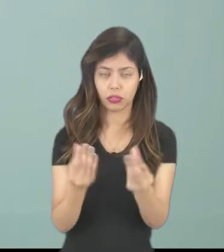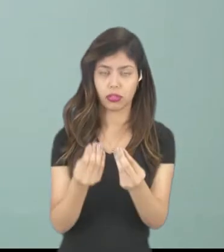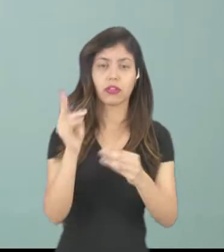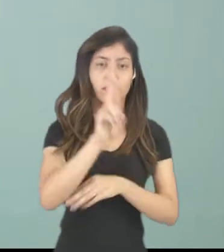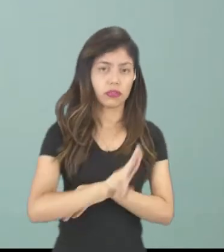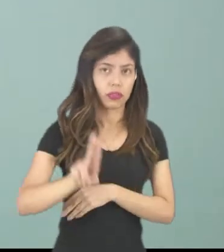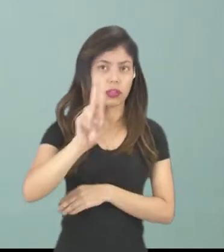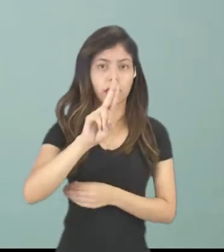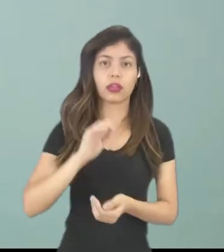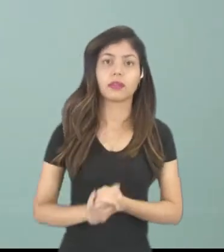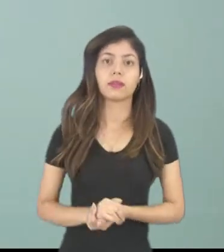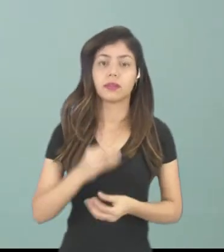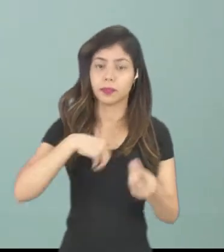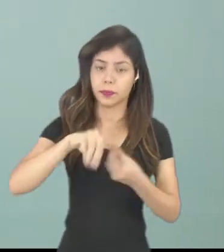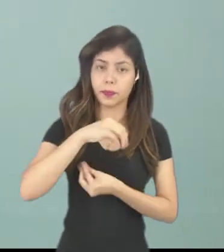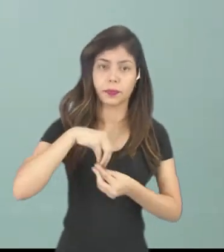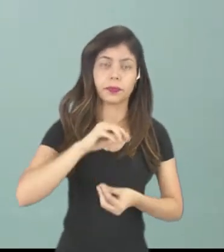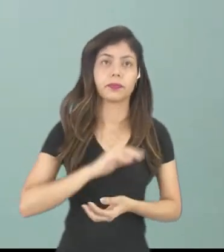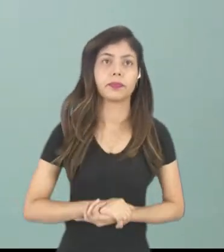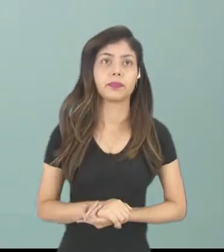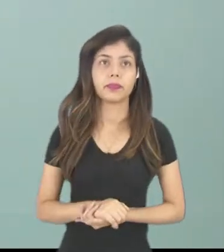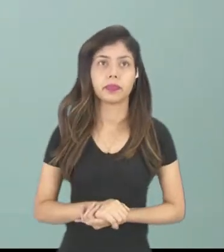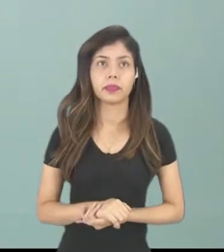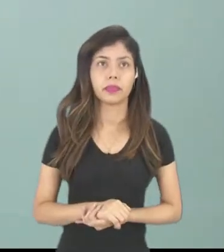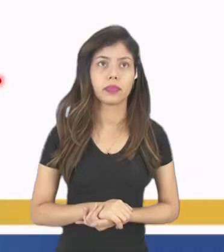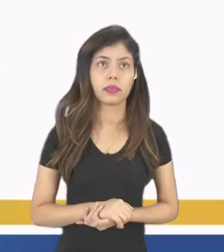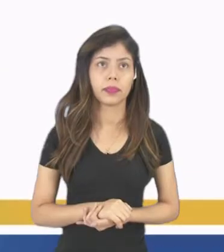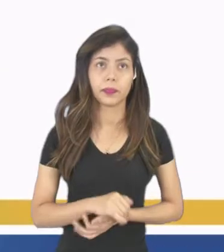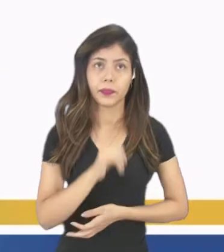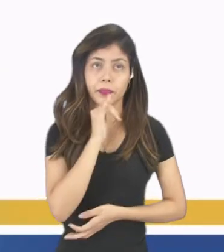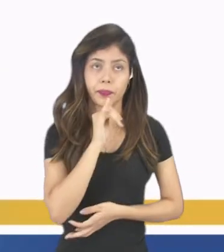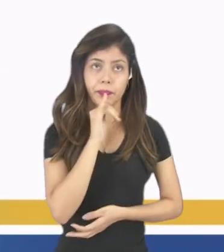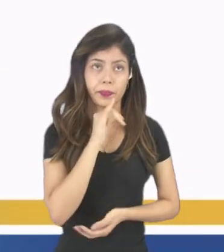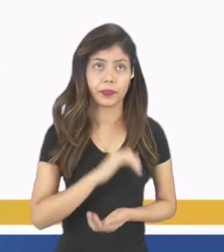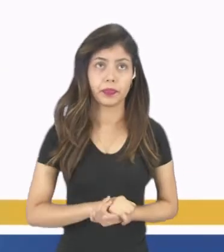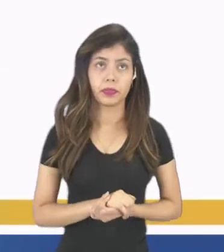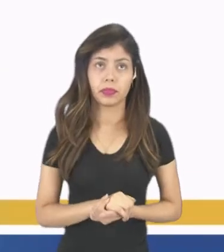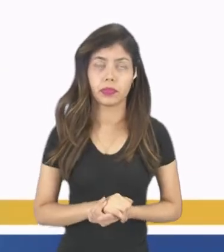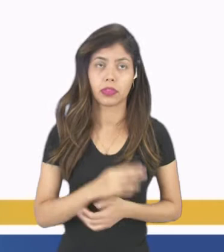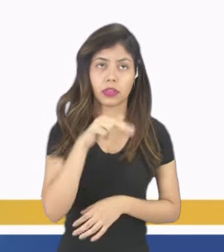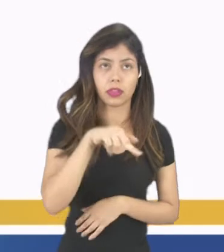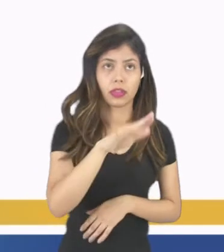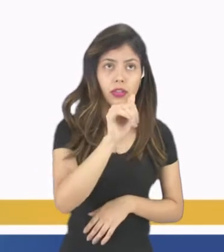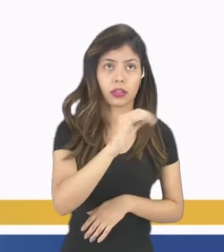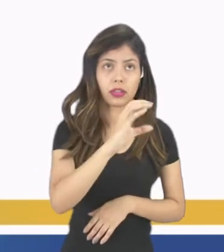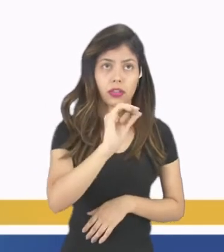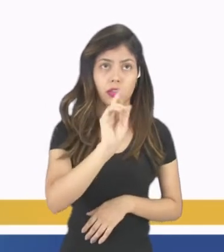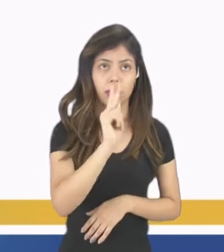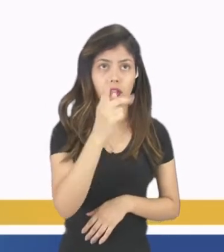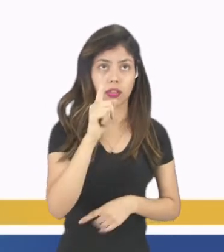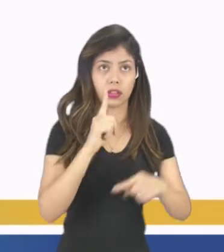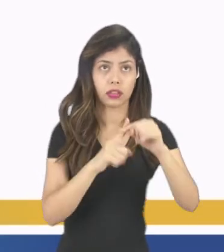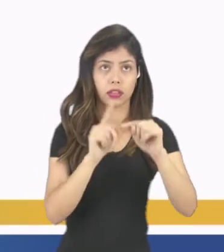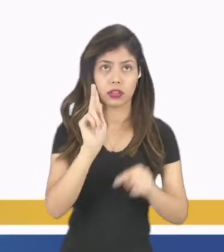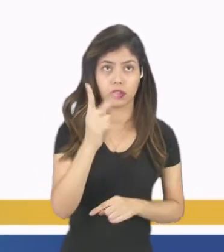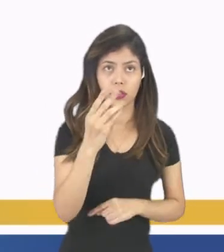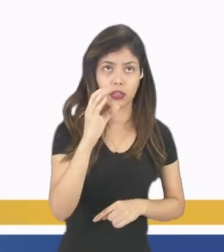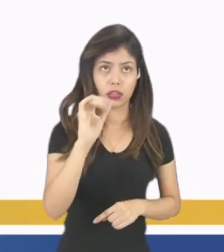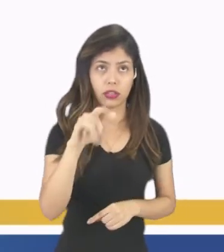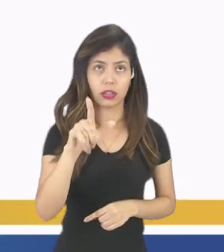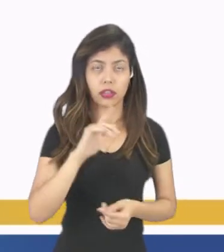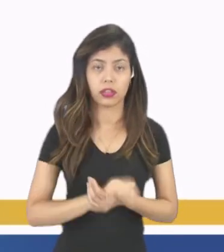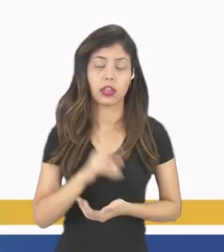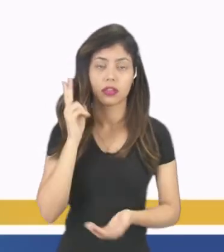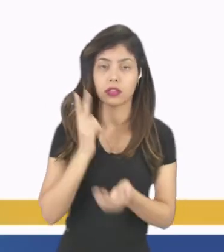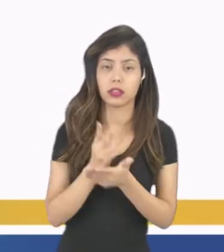foi utilizada para reagir. Então, nós temos aqui como exemplo, né? Nós temos os reagentes, que sempre vai